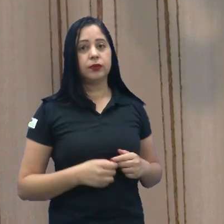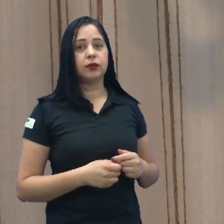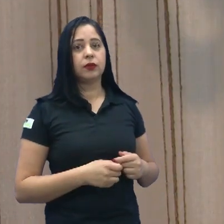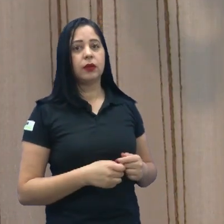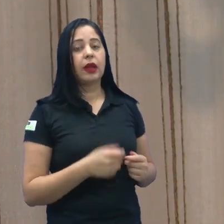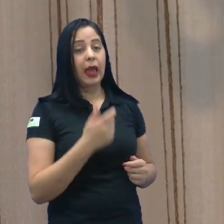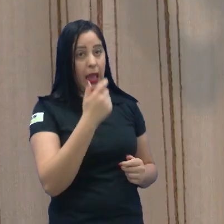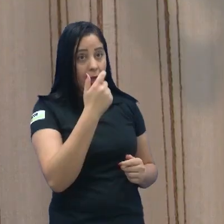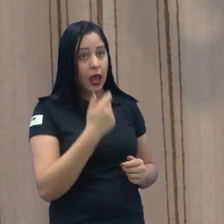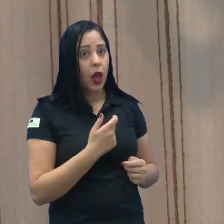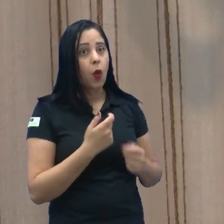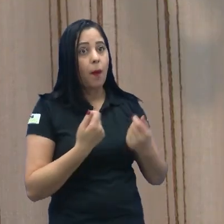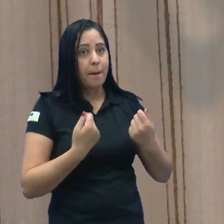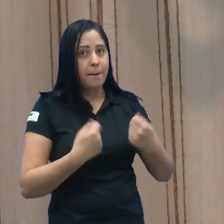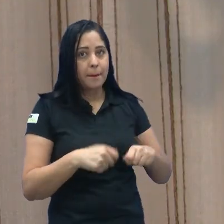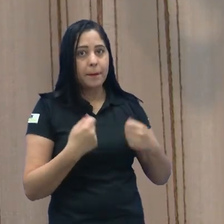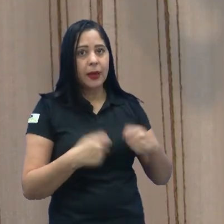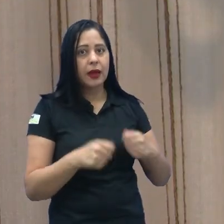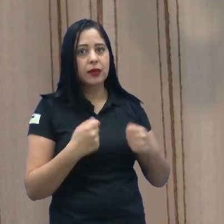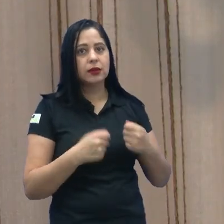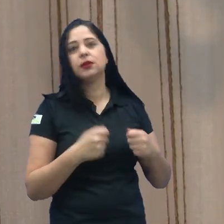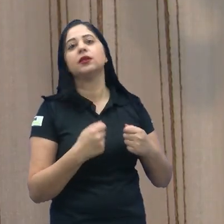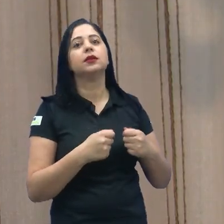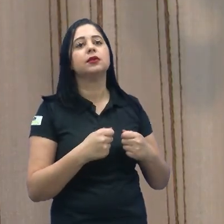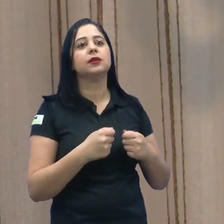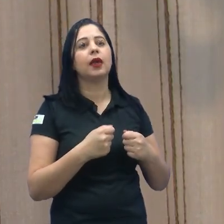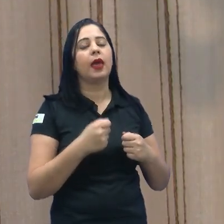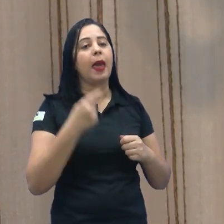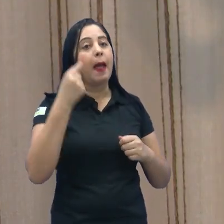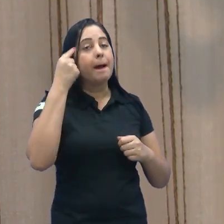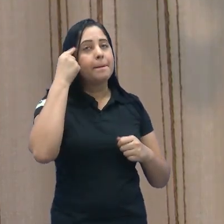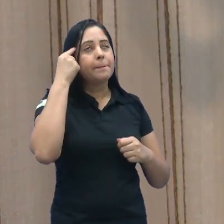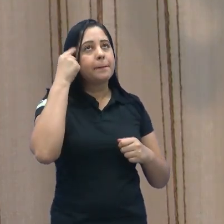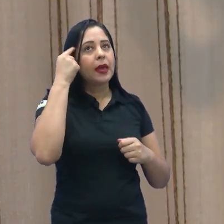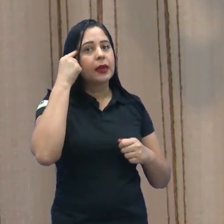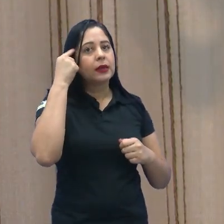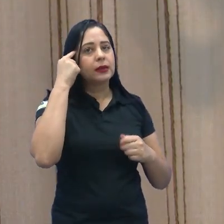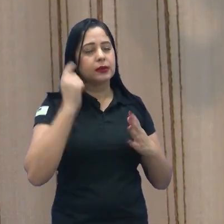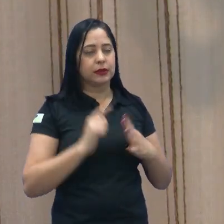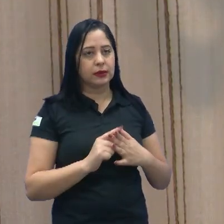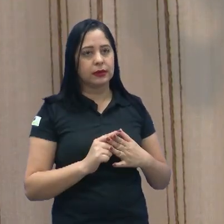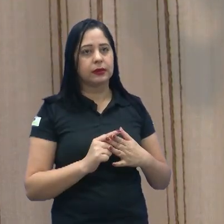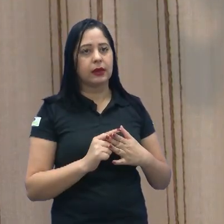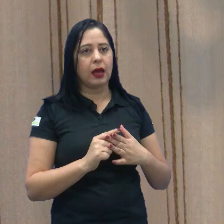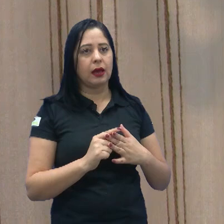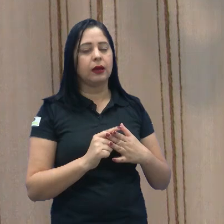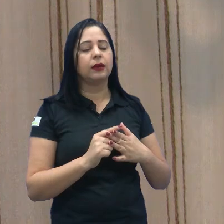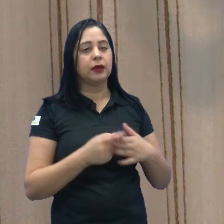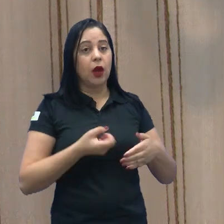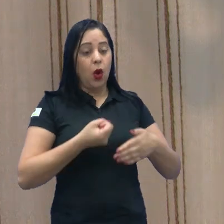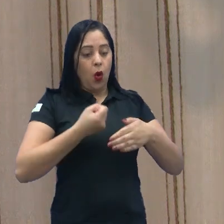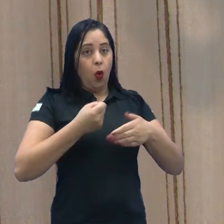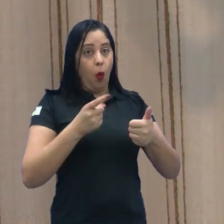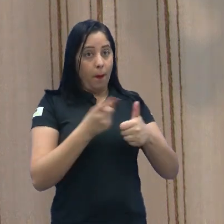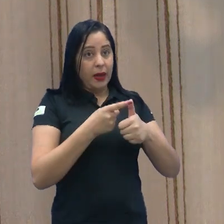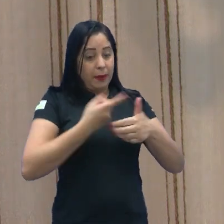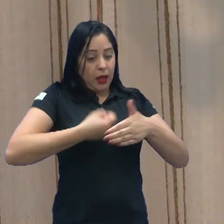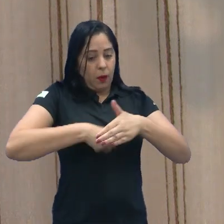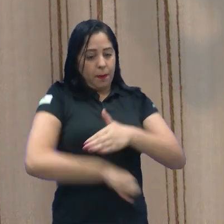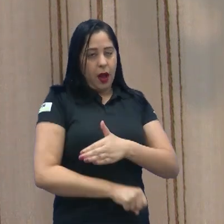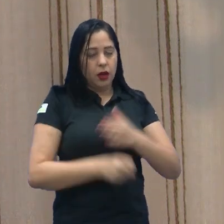uma nova maneira de enxergar o meu primeiro parto, né, de ressignificar esse primeiro parto. Então,